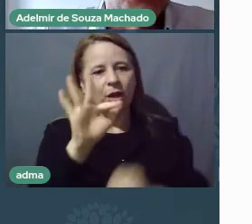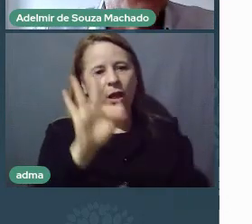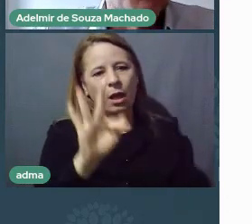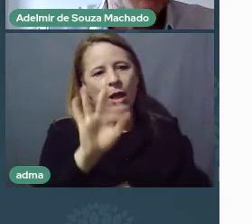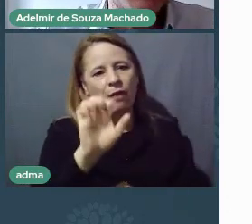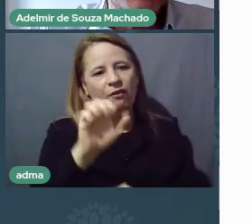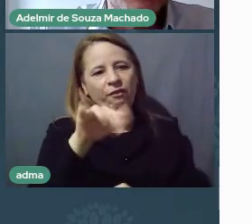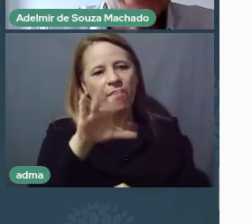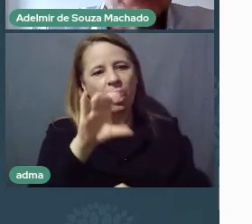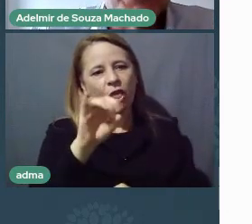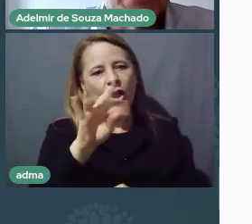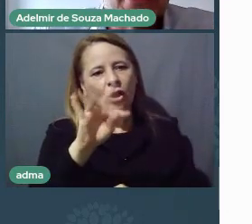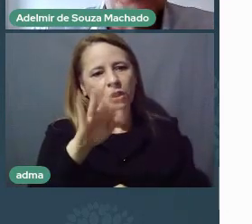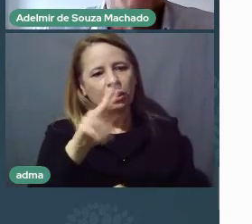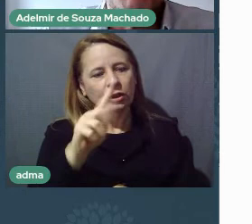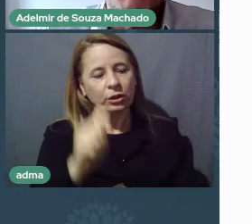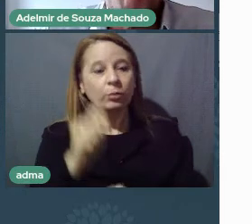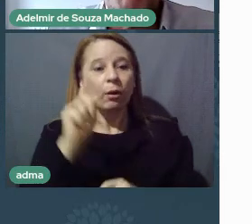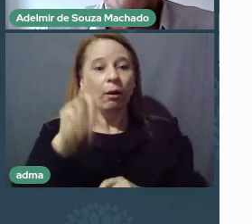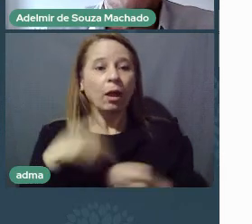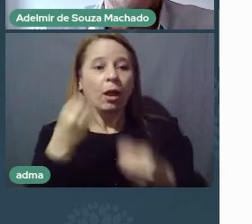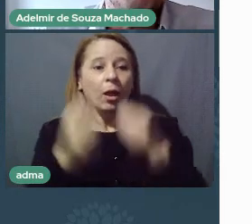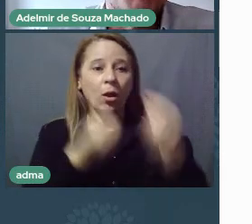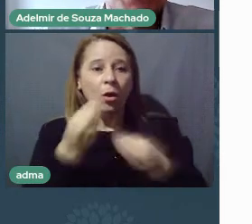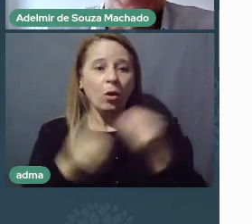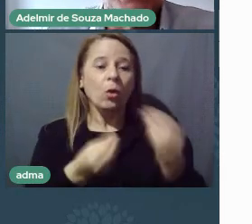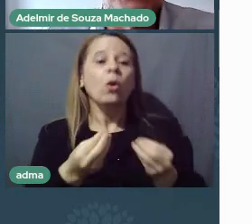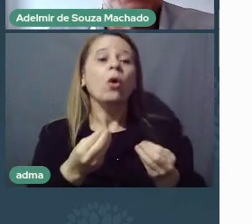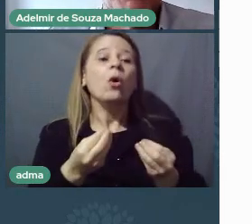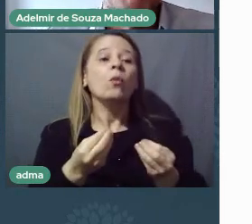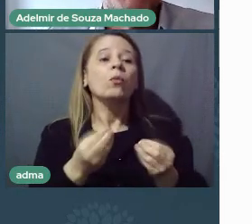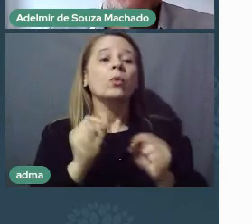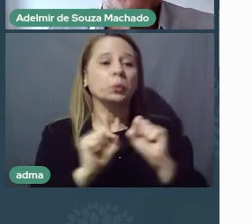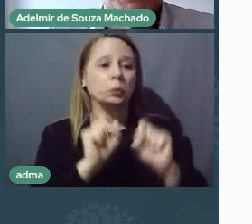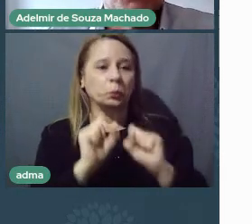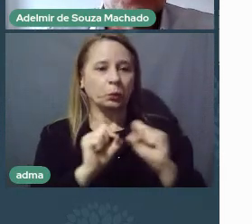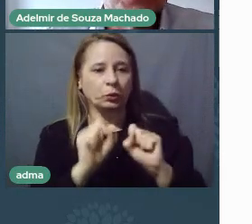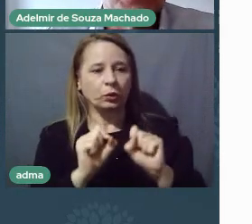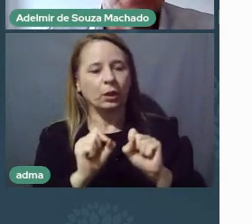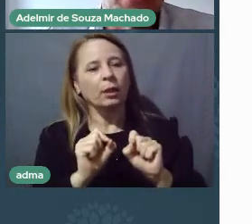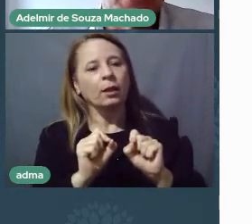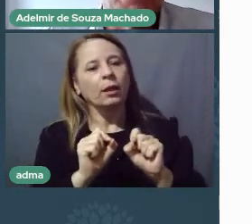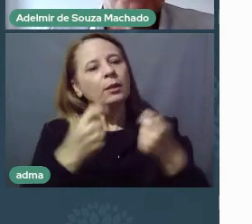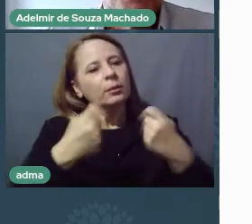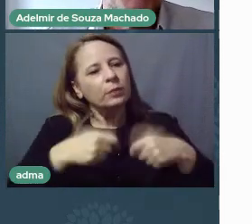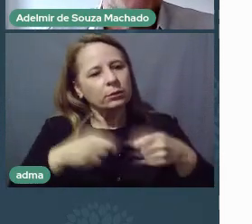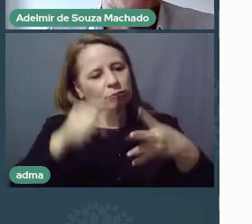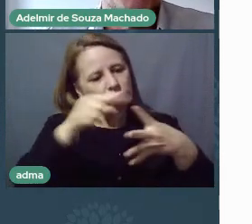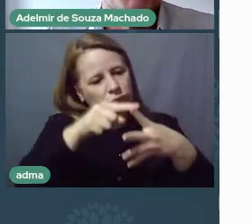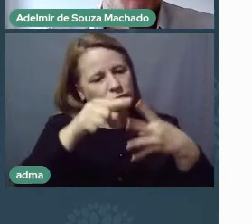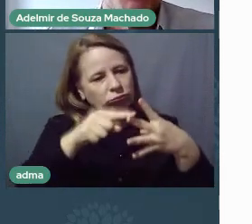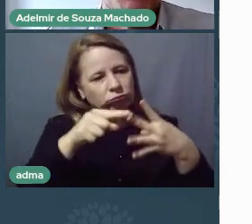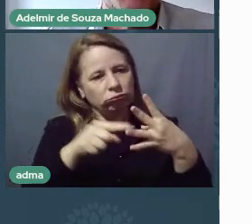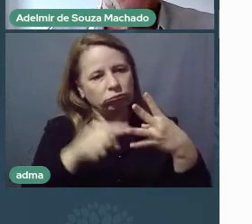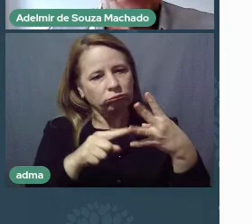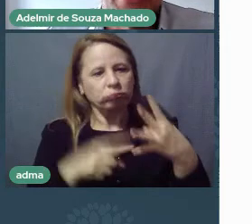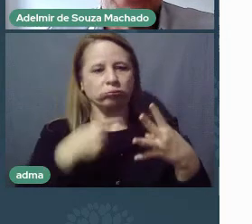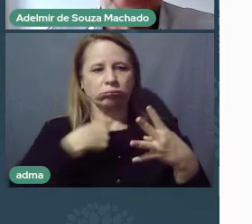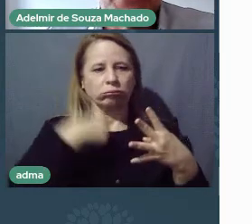desse indivíduo, como é que a asma daquele indivíduo depende de várias desses fatores e que aqui eu